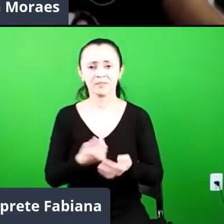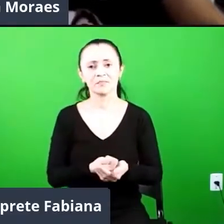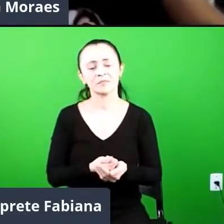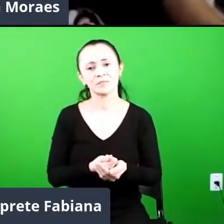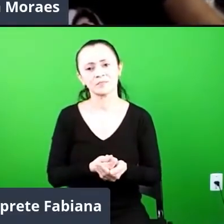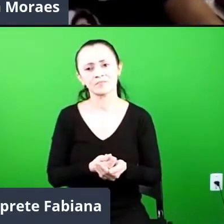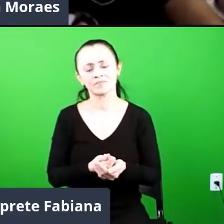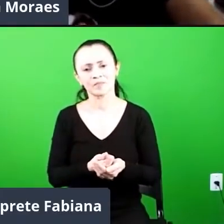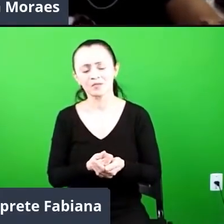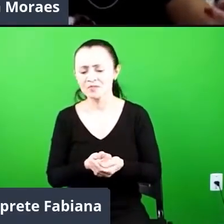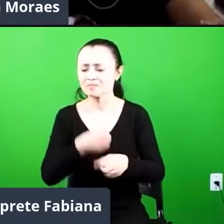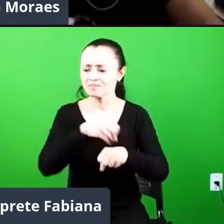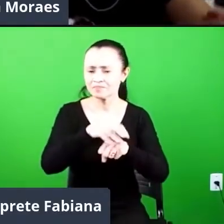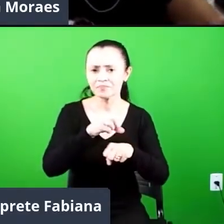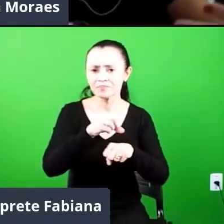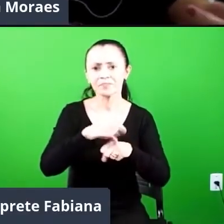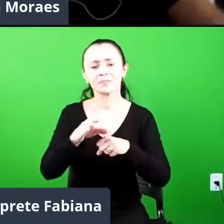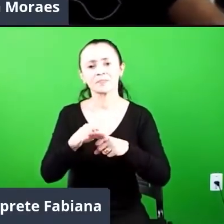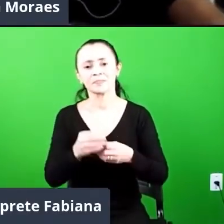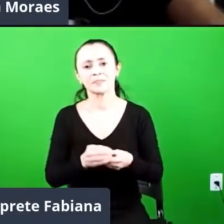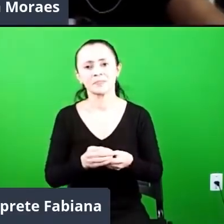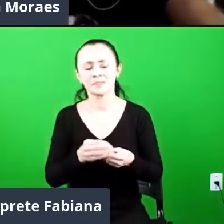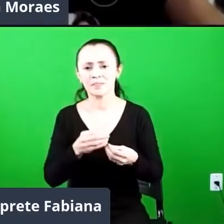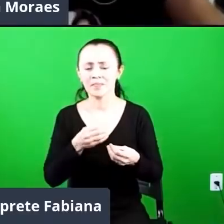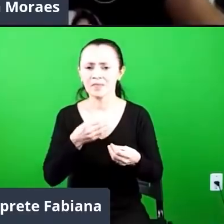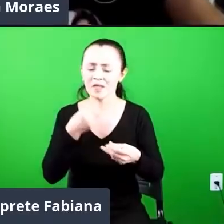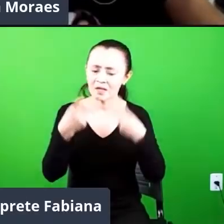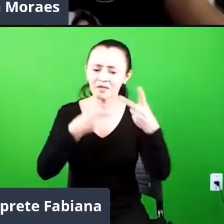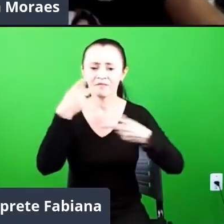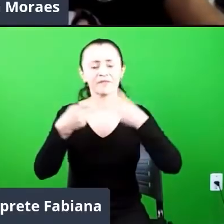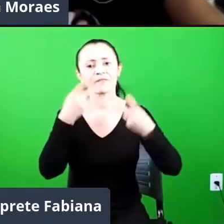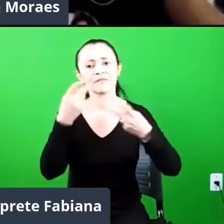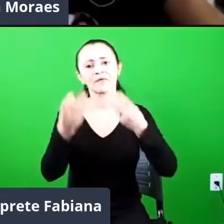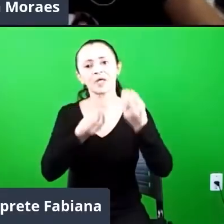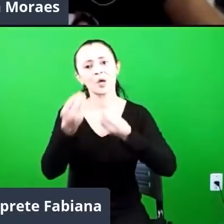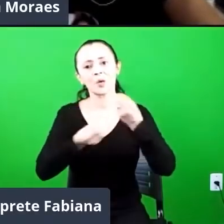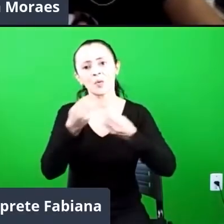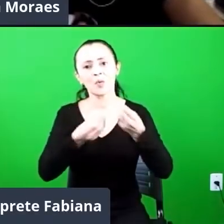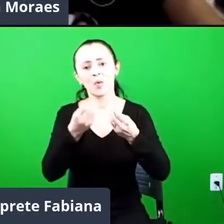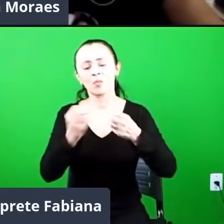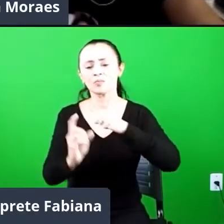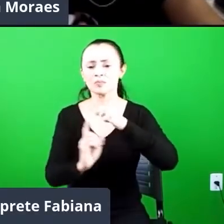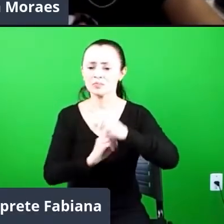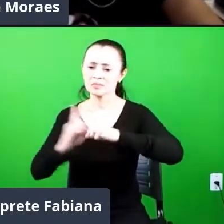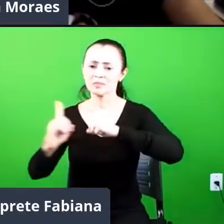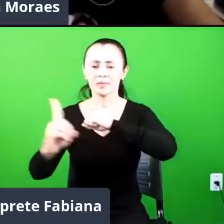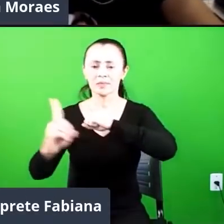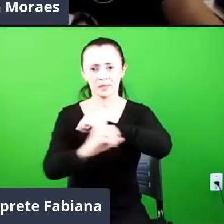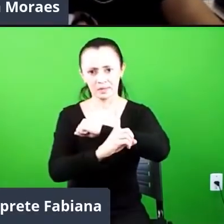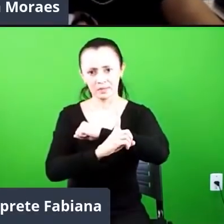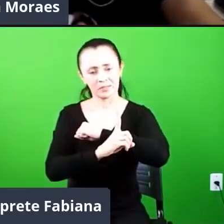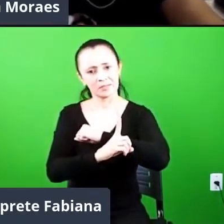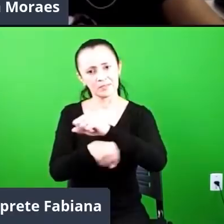nós um pouquinho, conte, né, como que está sendo esse seu atendimento de ensino remoto,